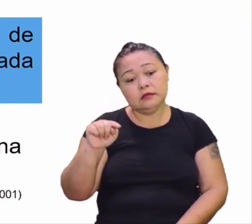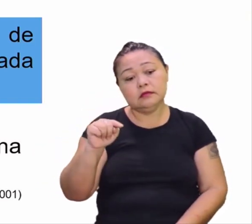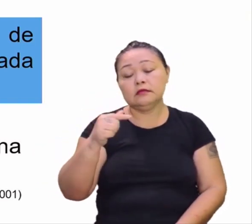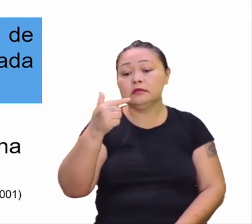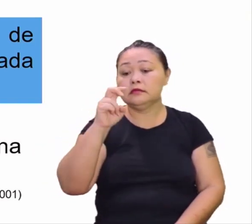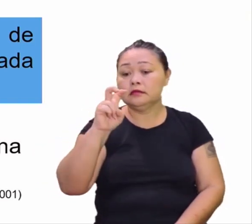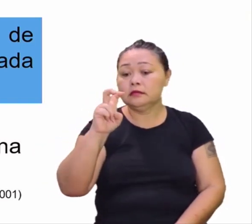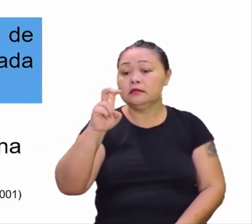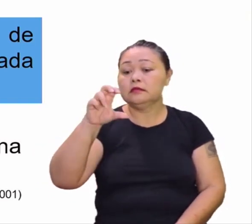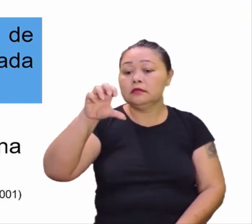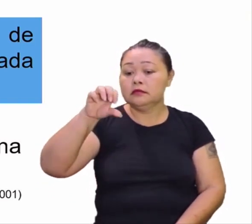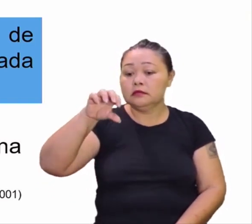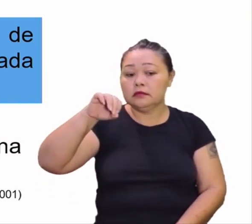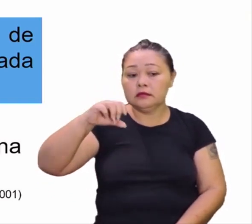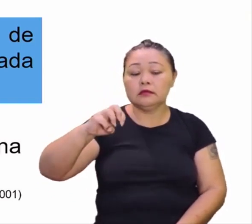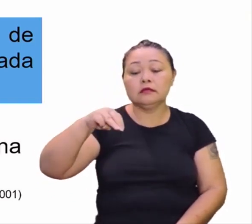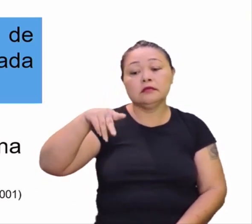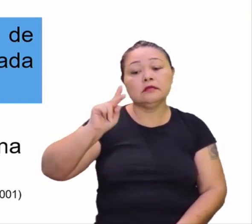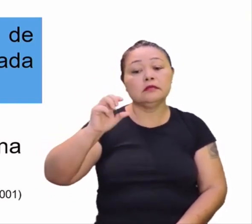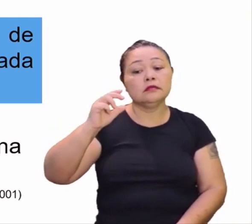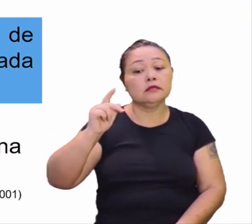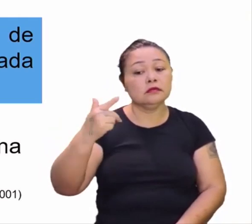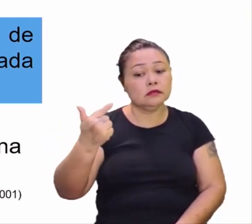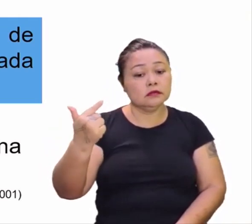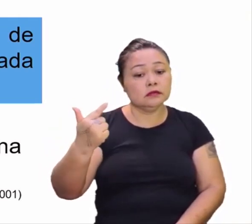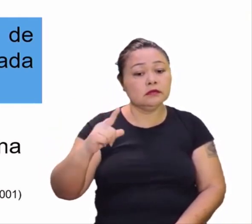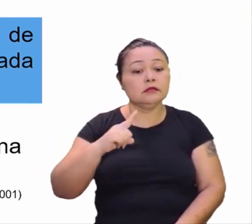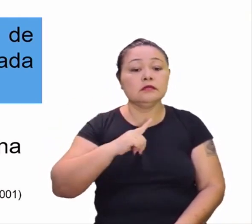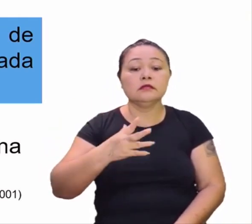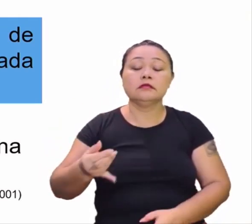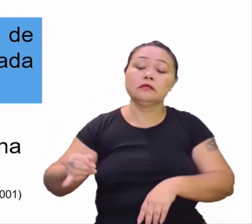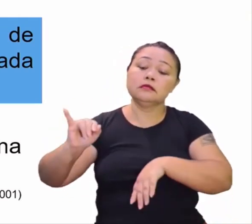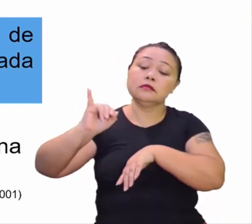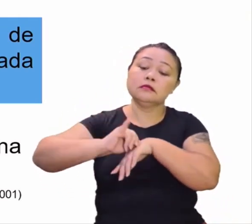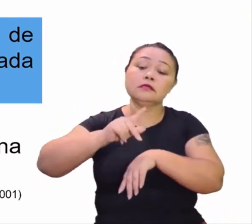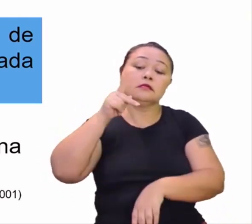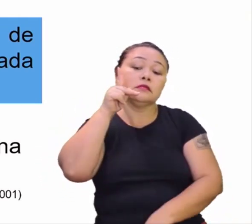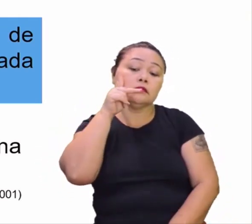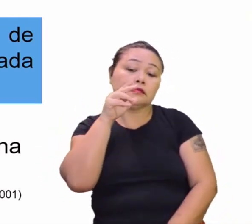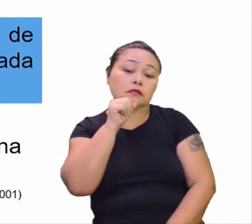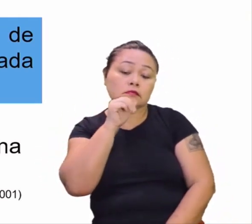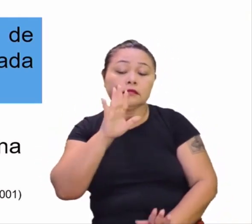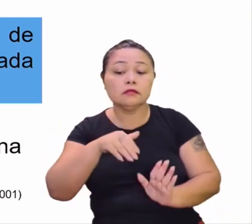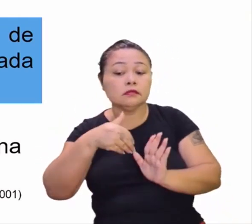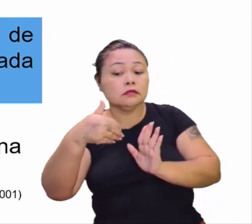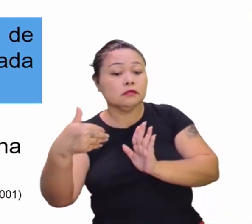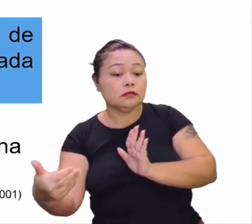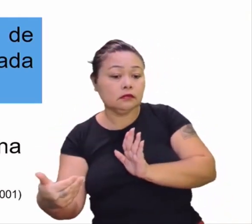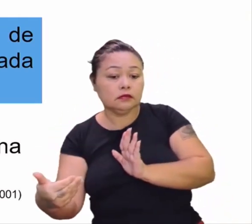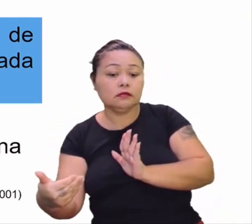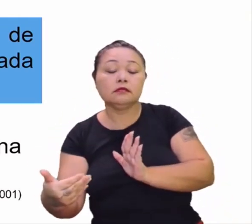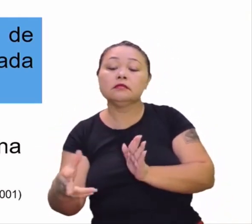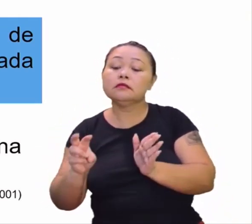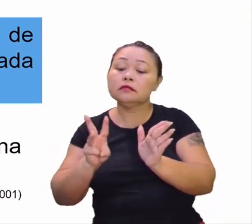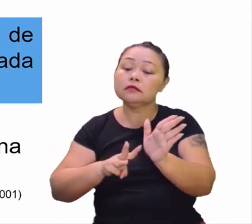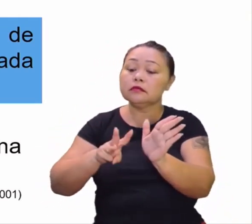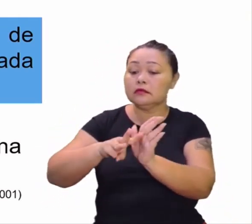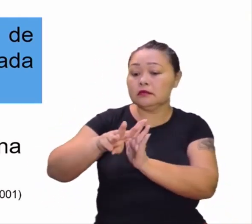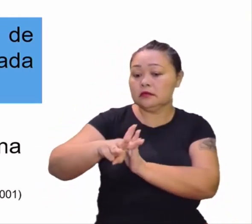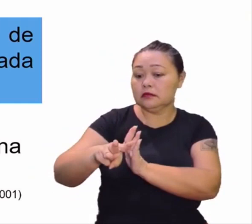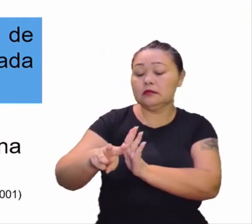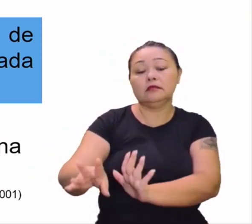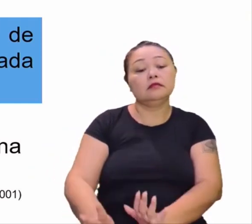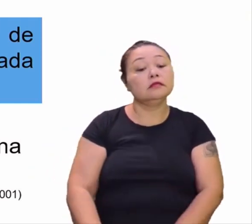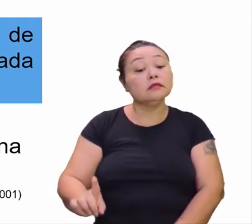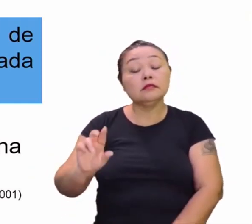quadrados. Sua capital é Porto Velho, situadas aí na margem do Rio Madeira. Certo, professor Jorge?